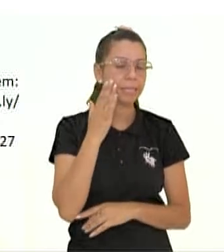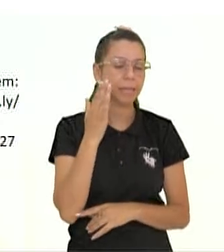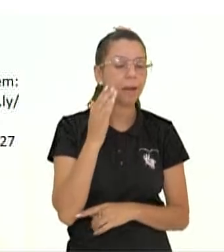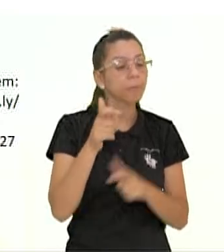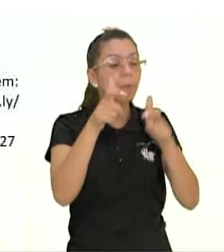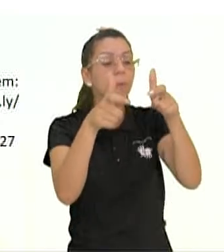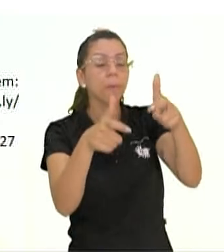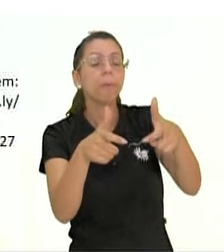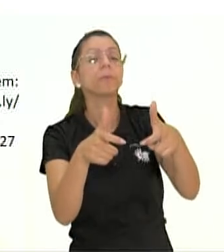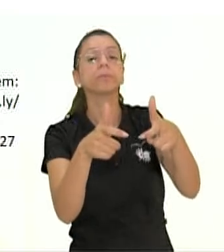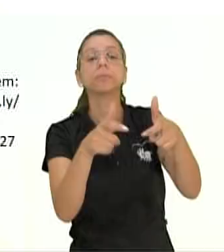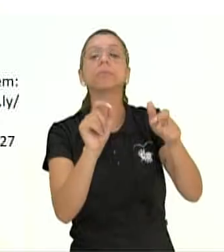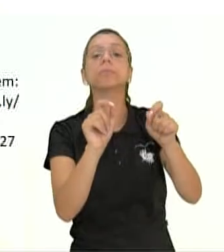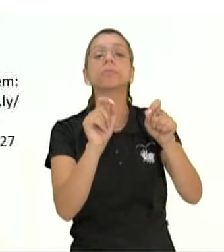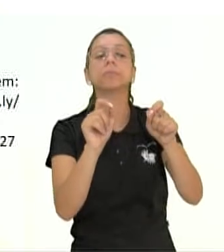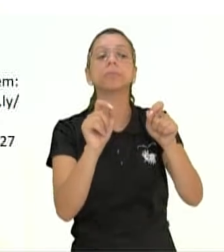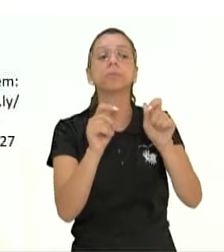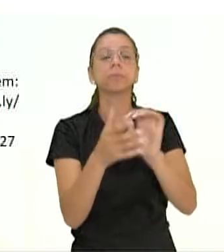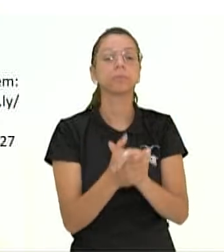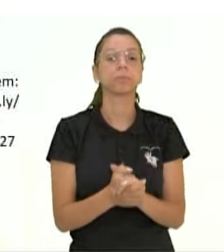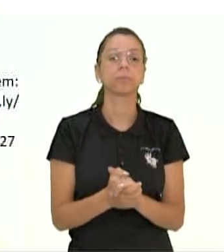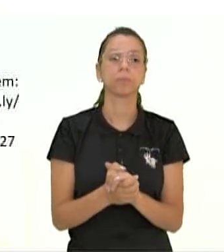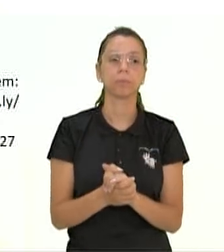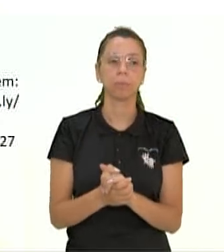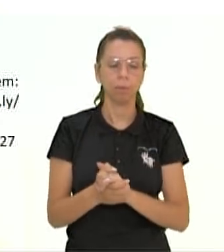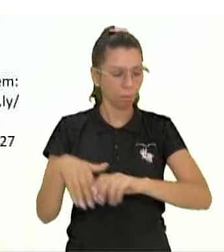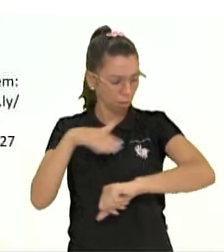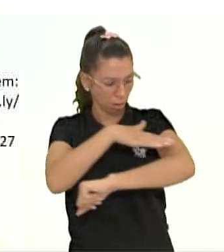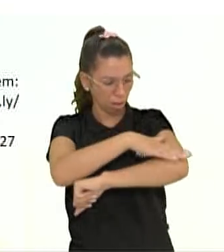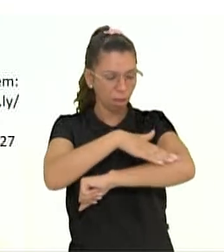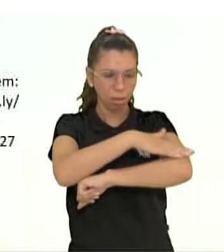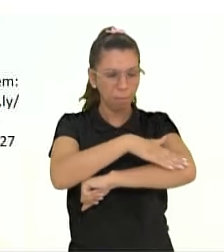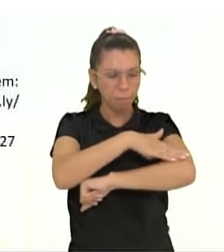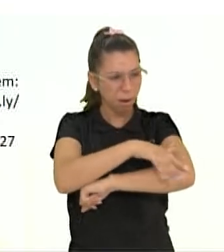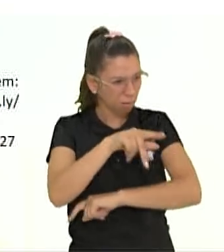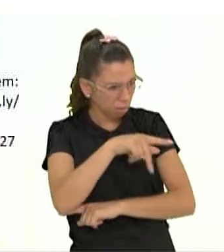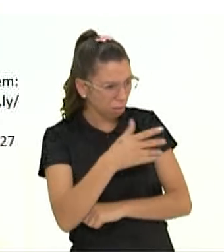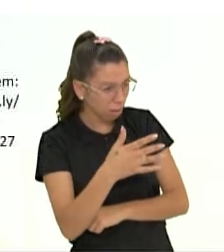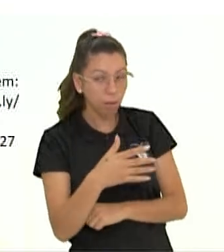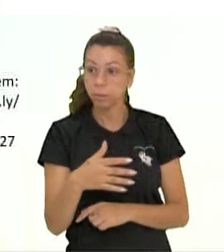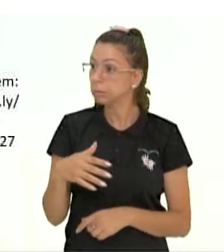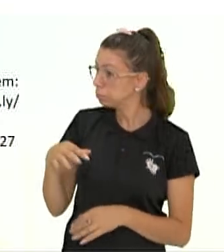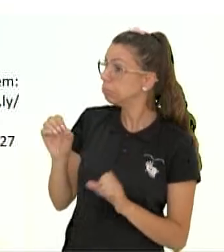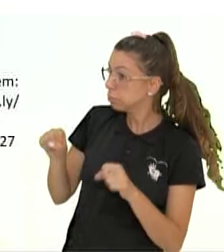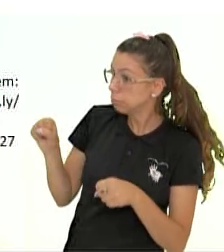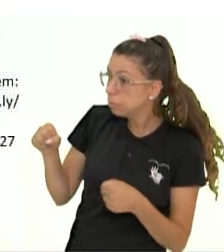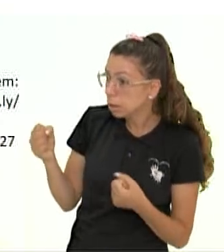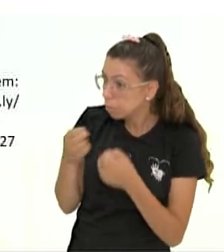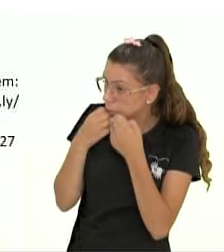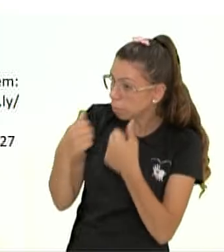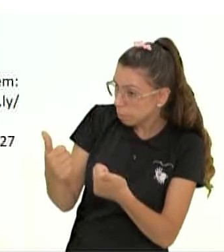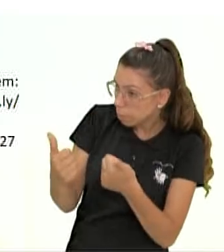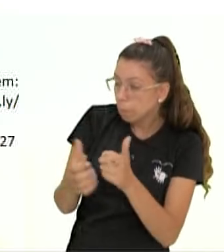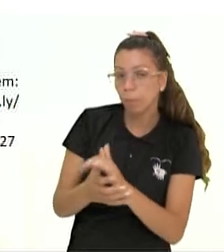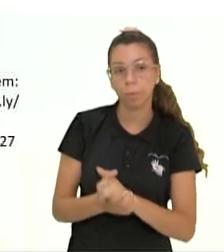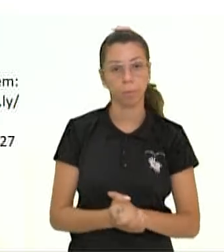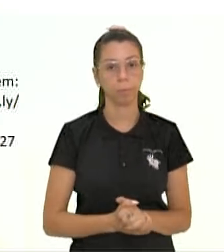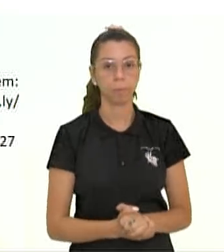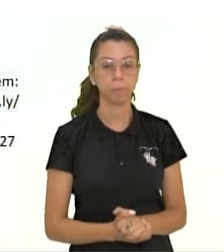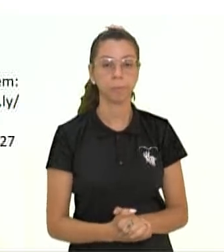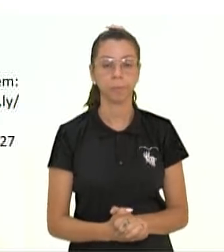onde é? E essa praça aqui, professor? Tem uma praça ali, professor? Isso! Muito bom!